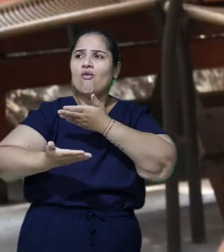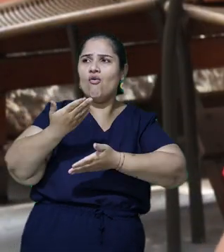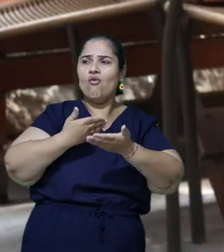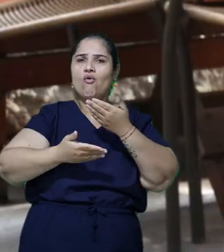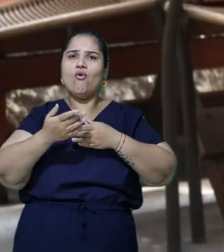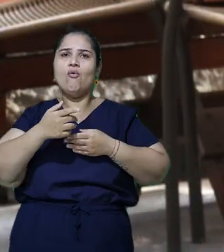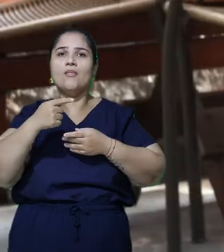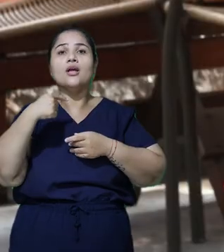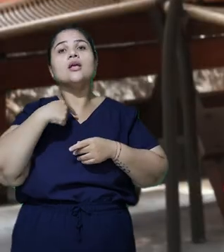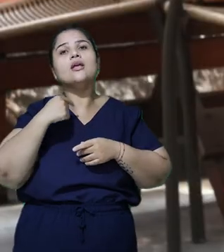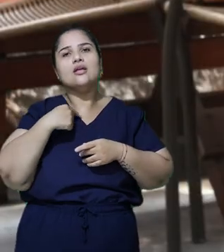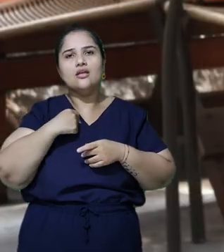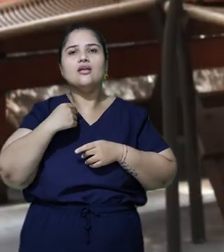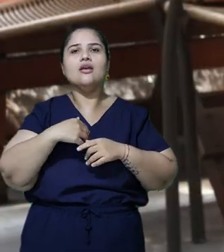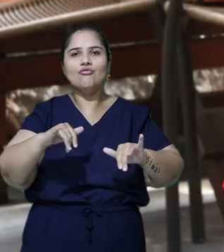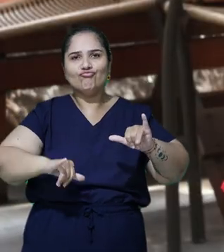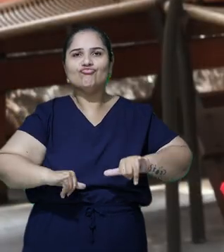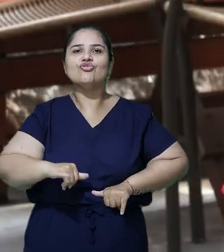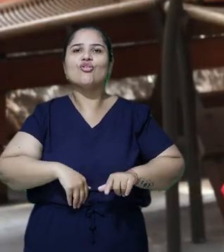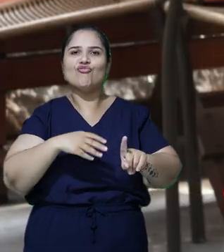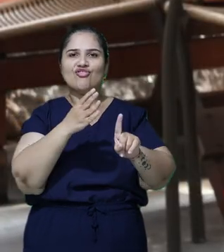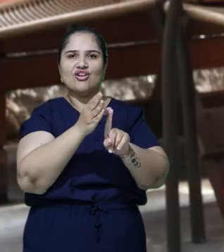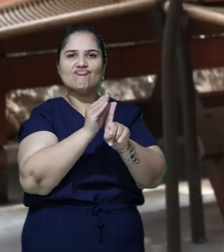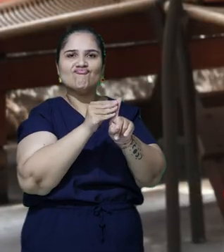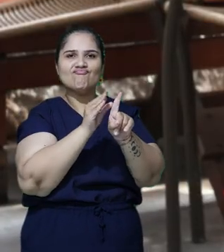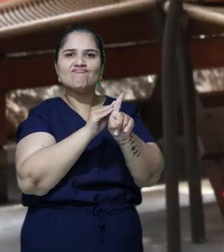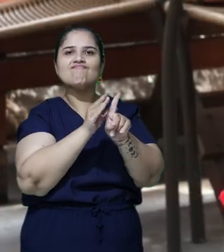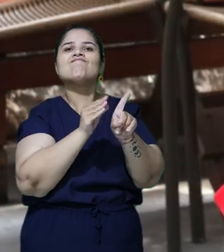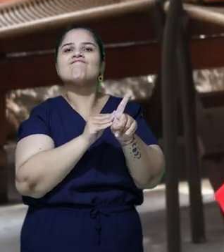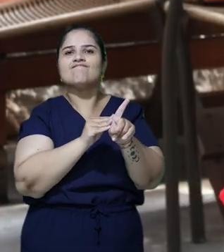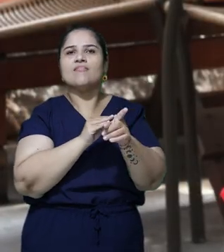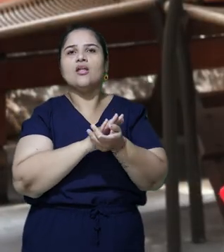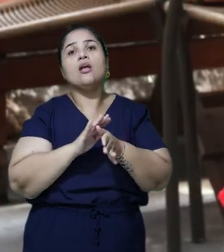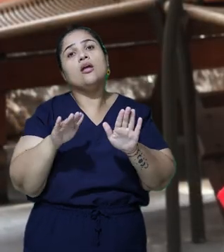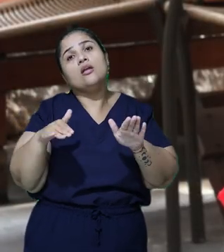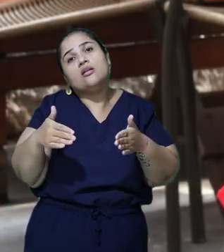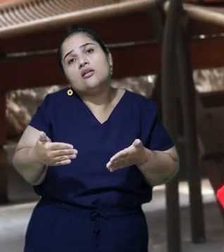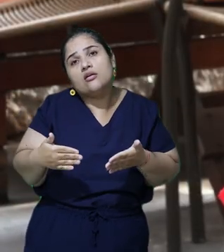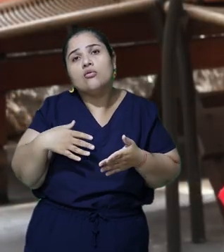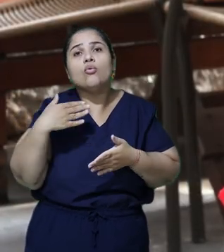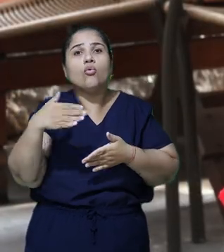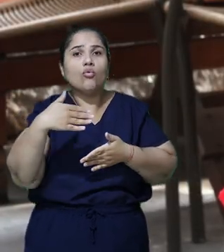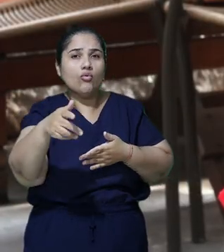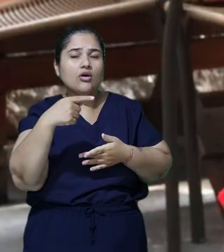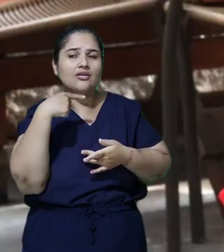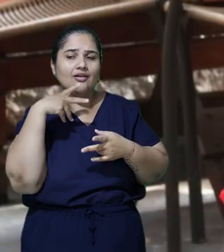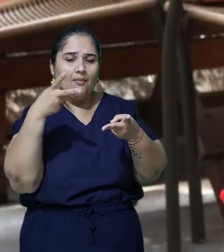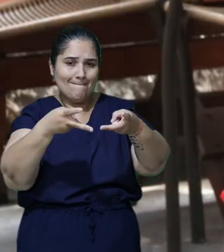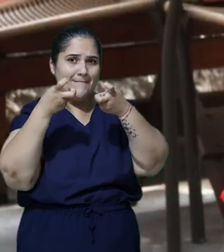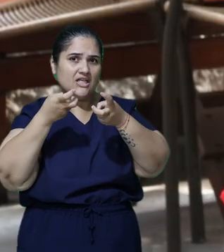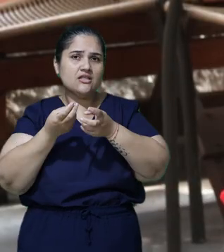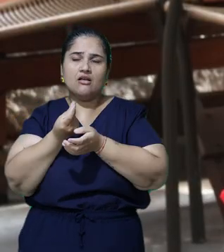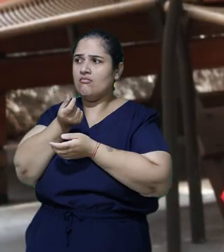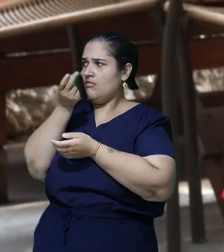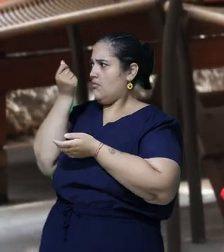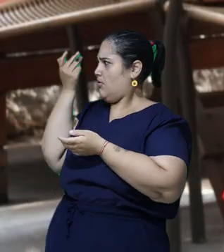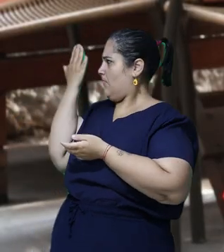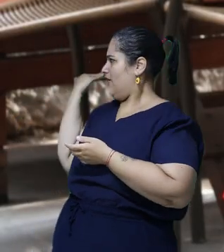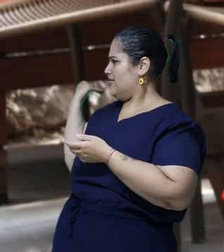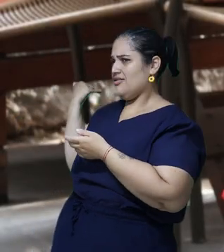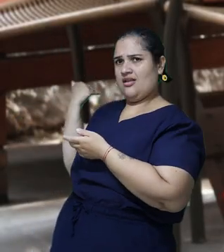estava, né, com essas intenções. Então, quando eu olho para aquilo depois do diagnóstico, para essas situações